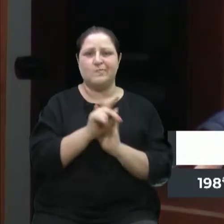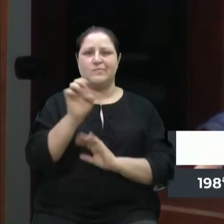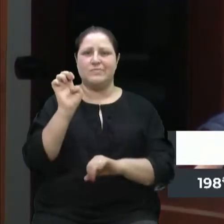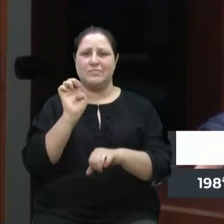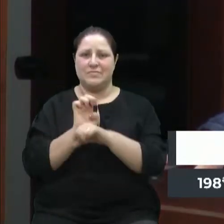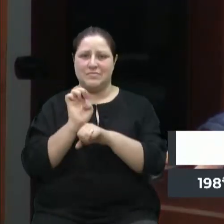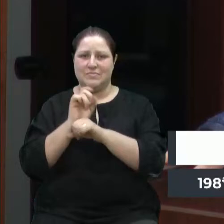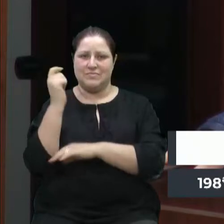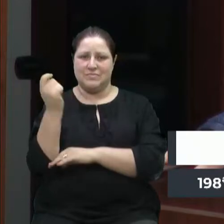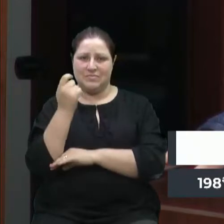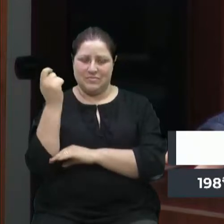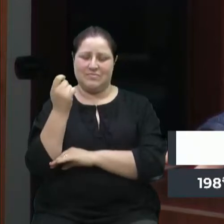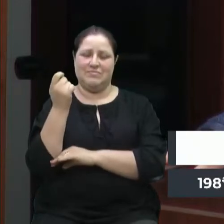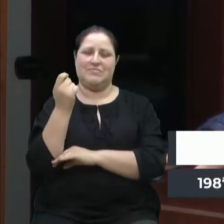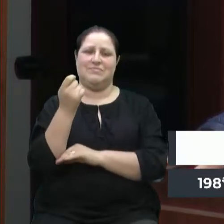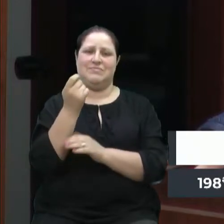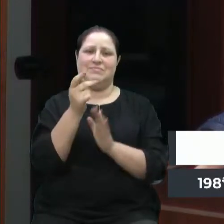eu